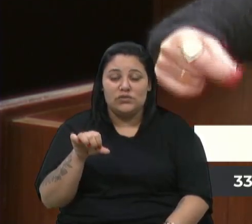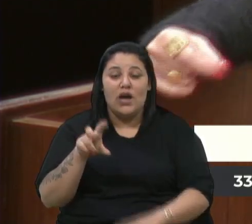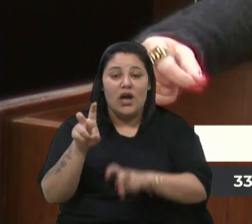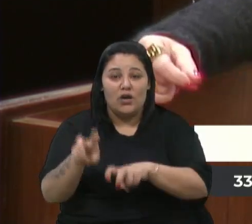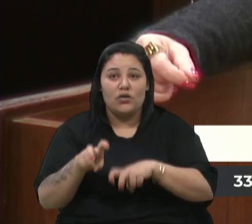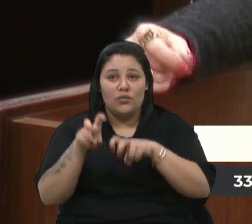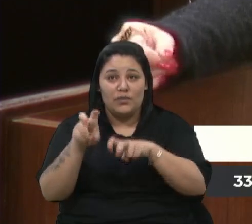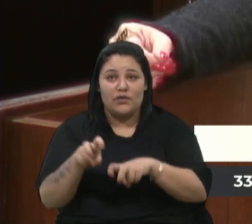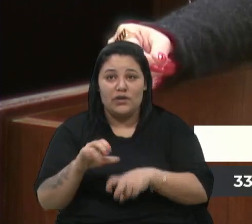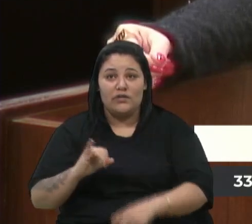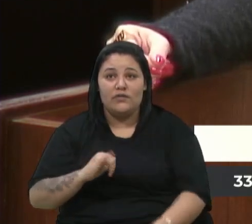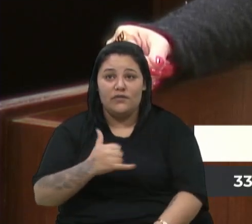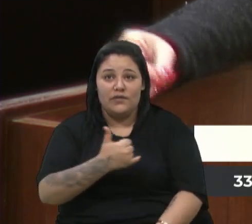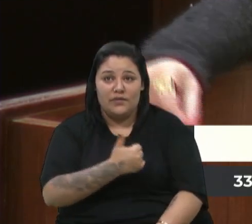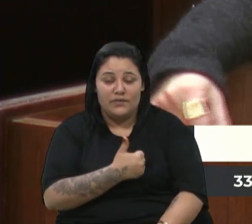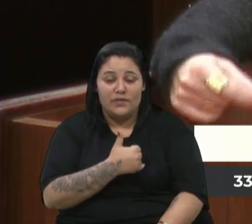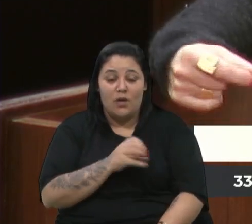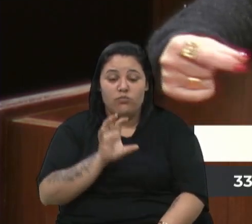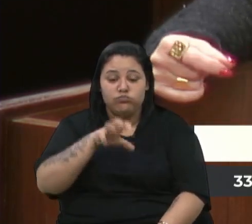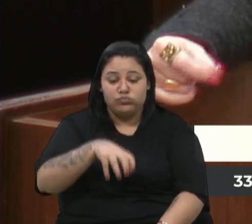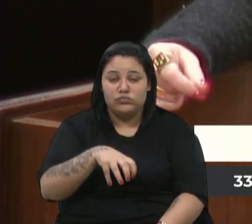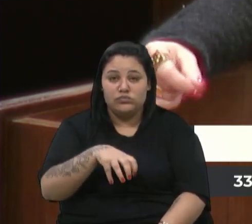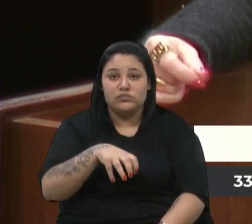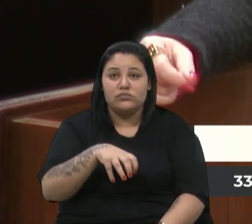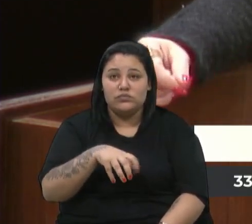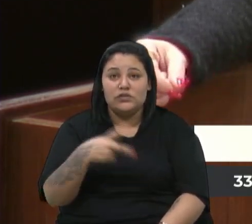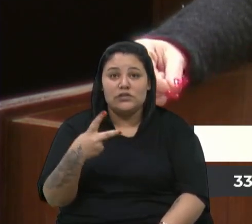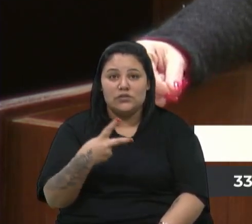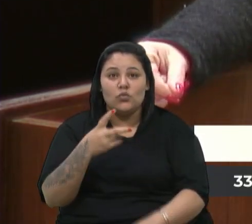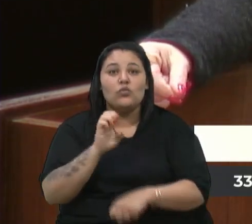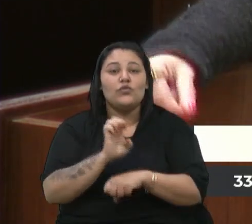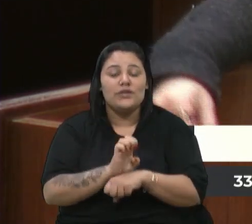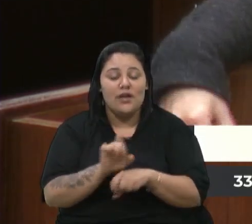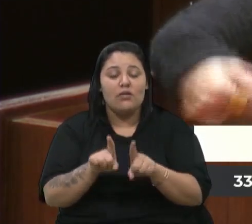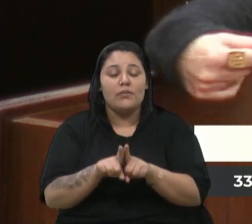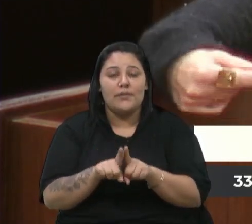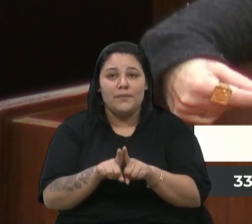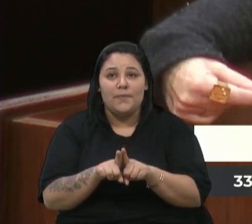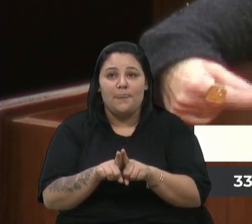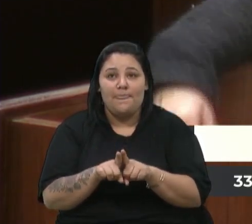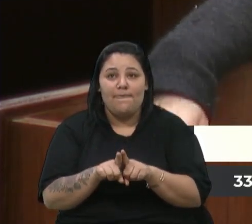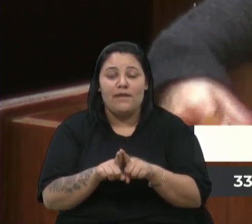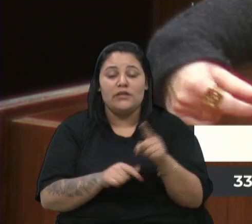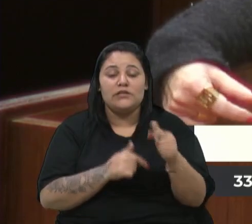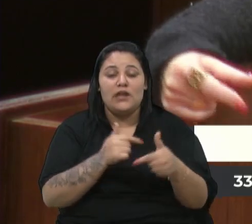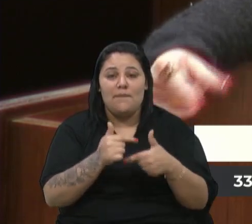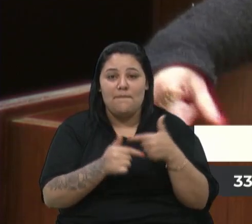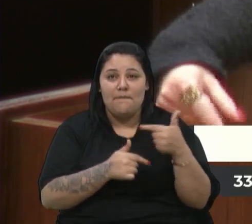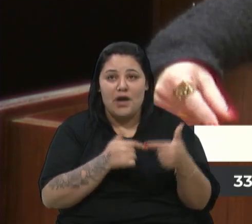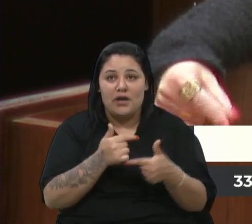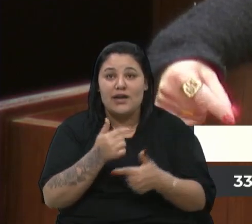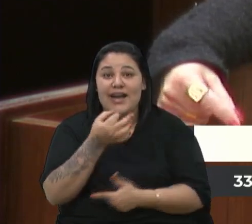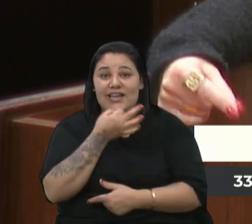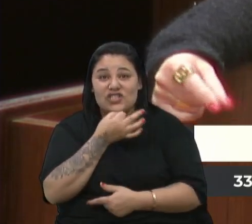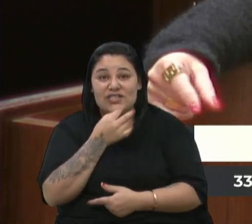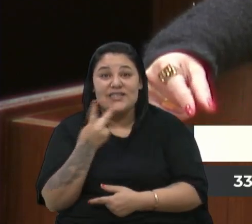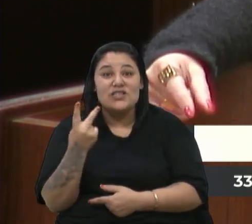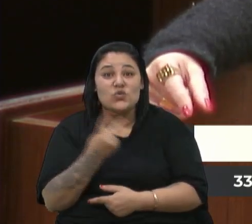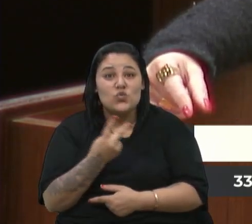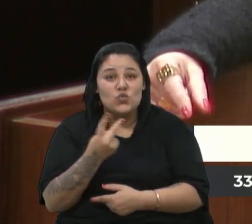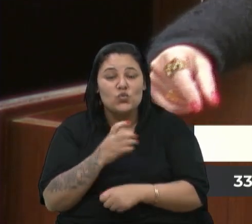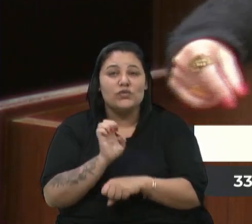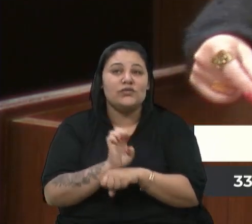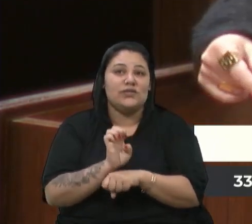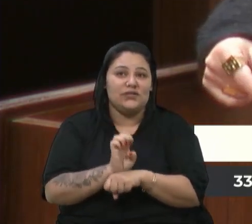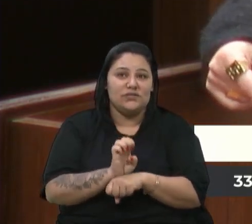agropecuária, vacaria, que está nessa região, é a segunda do Estado. Em serviços, Caxias é a segunda do